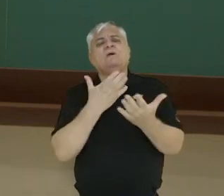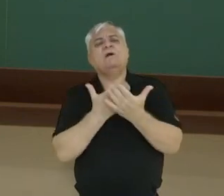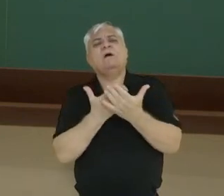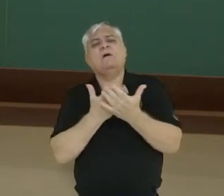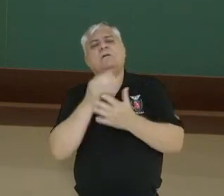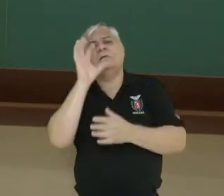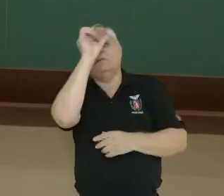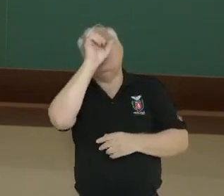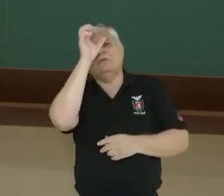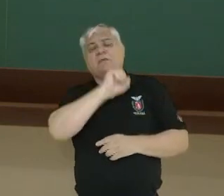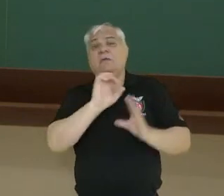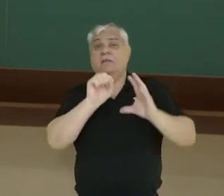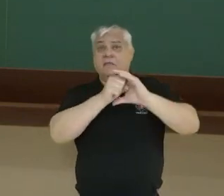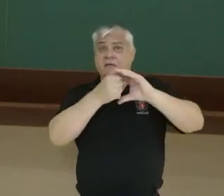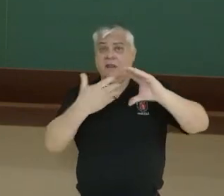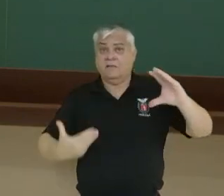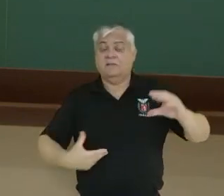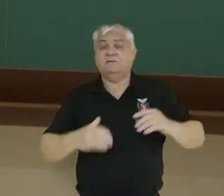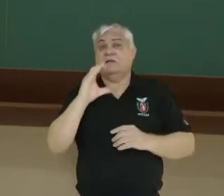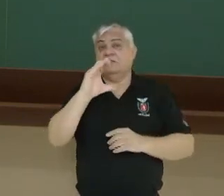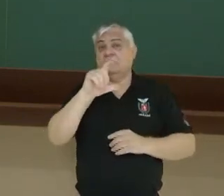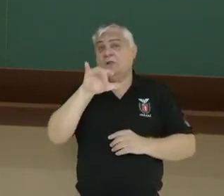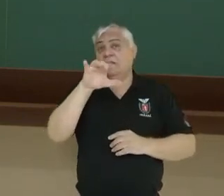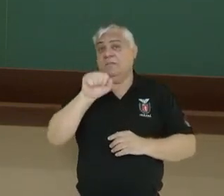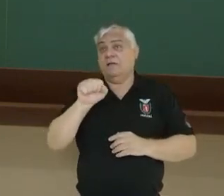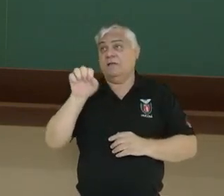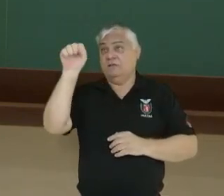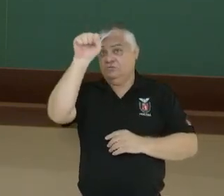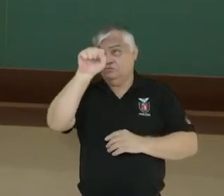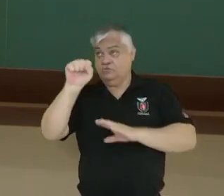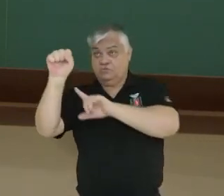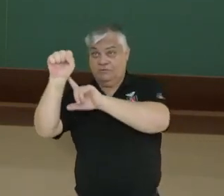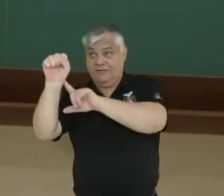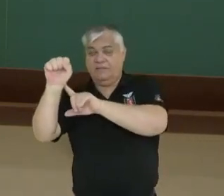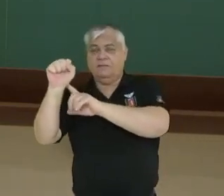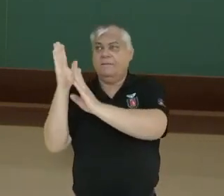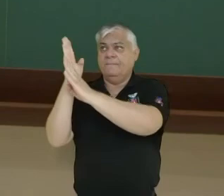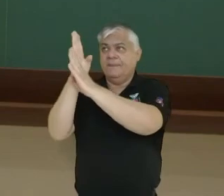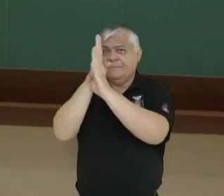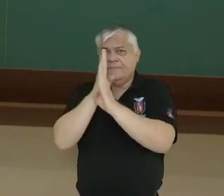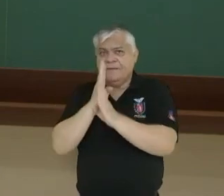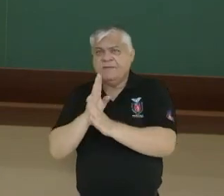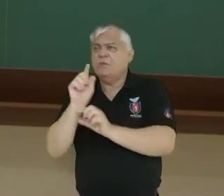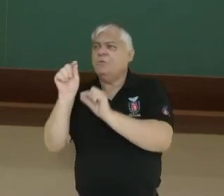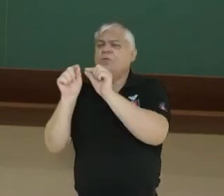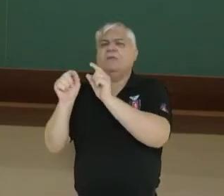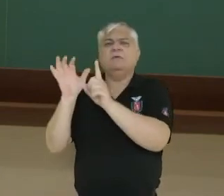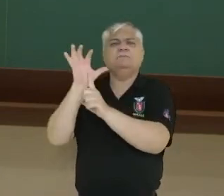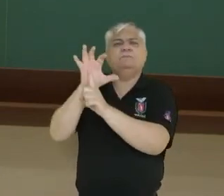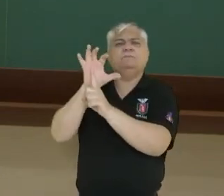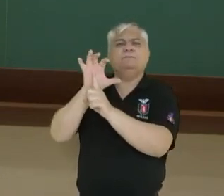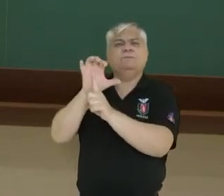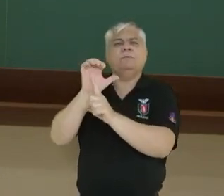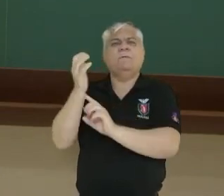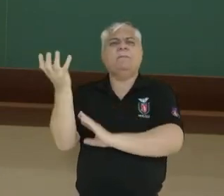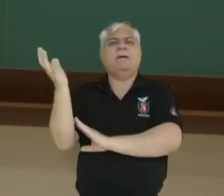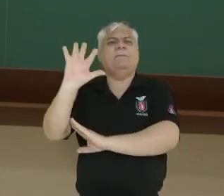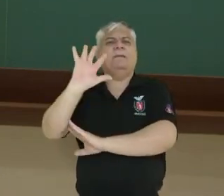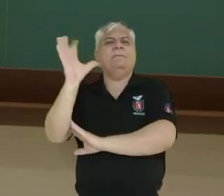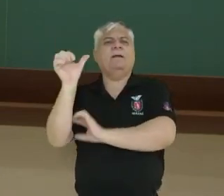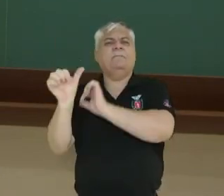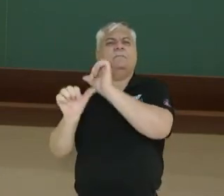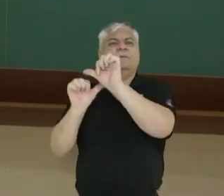aula, características climáticas do Sudeste, identificando os fatores que influenciam o clima